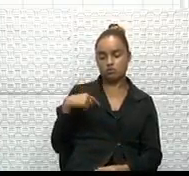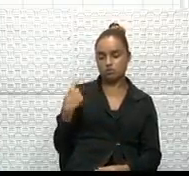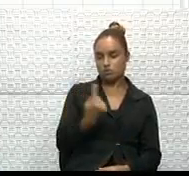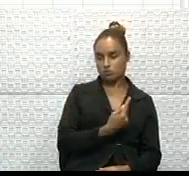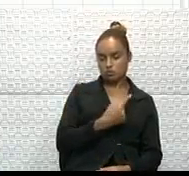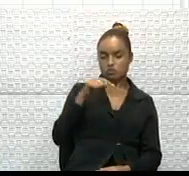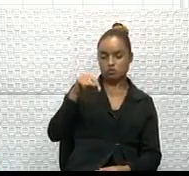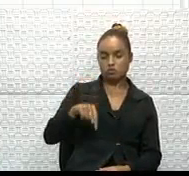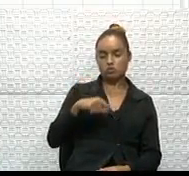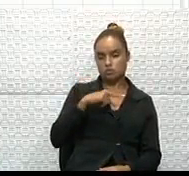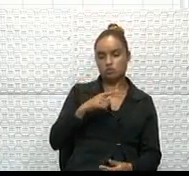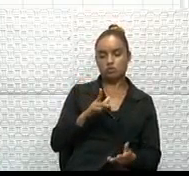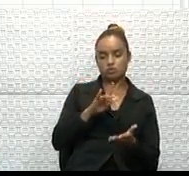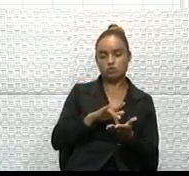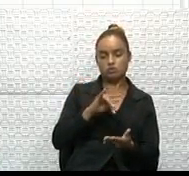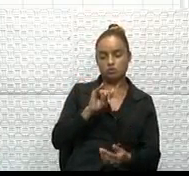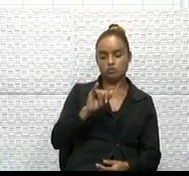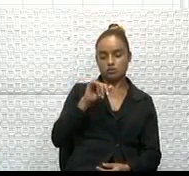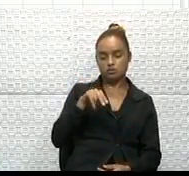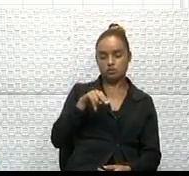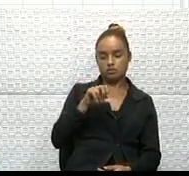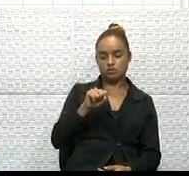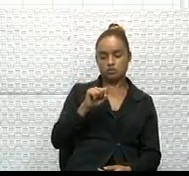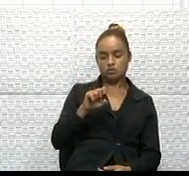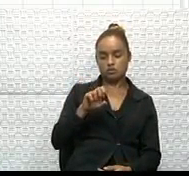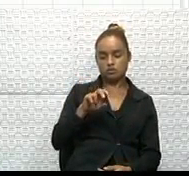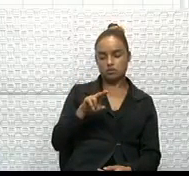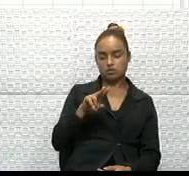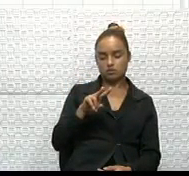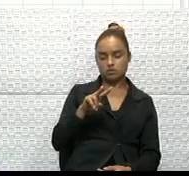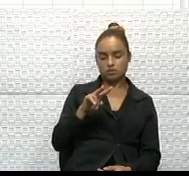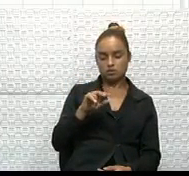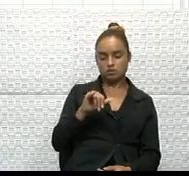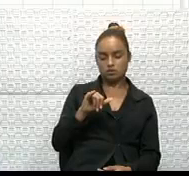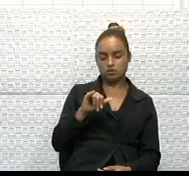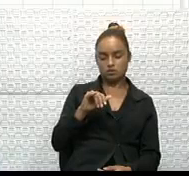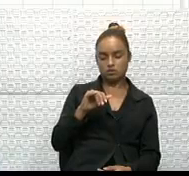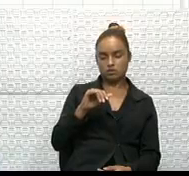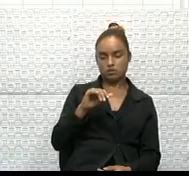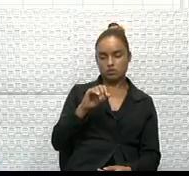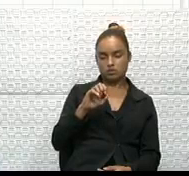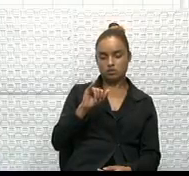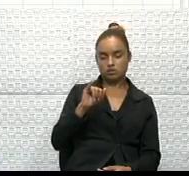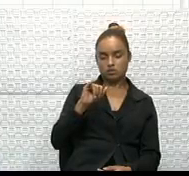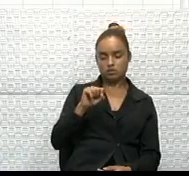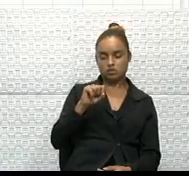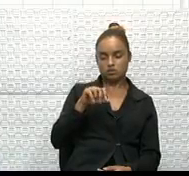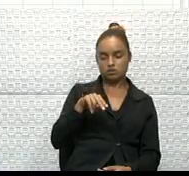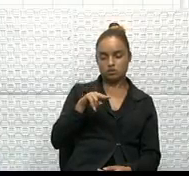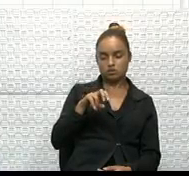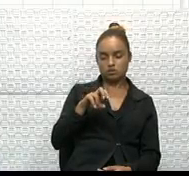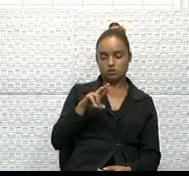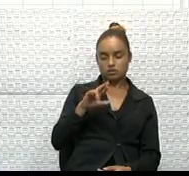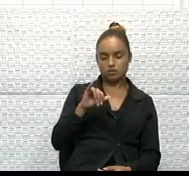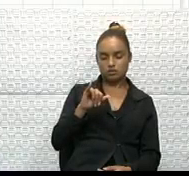nós clicamos em inserir, que é uma dos ícones do Excel, na planilha,